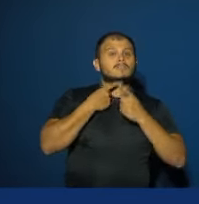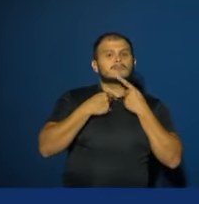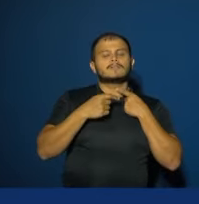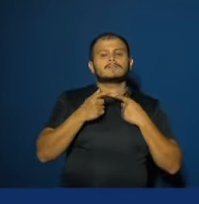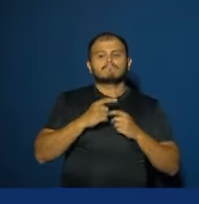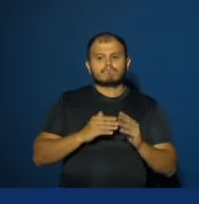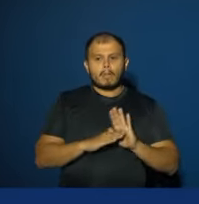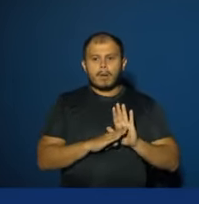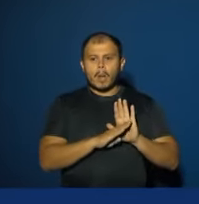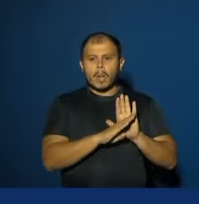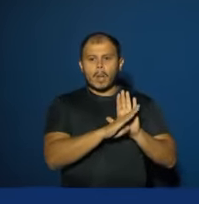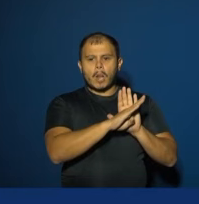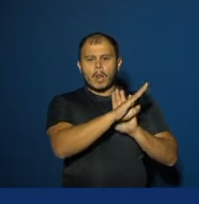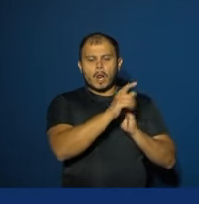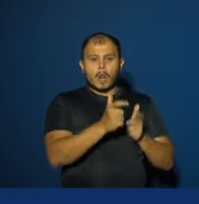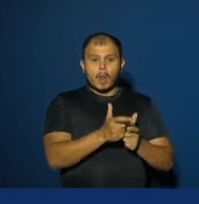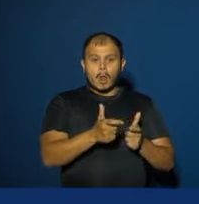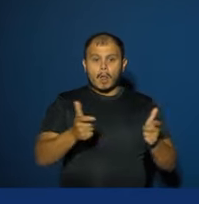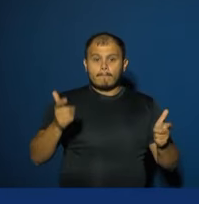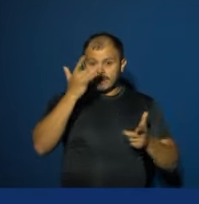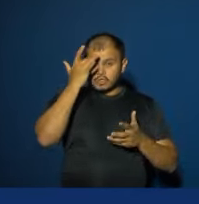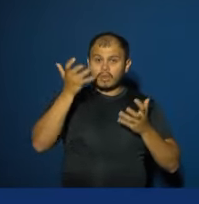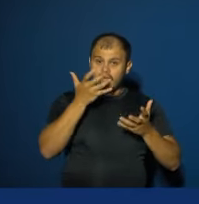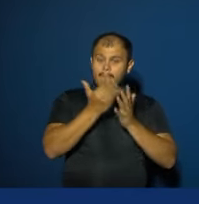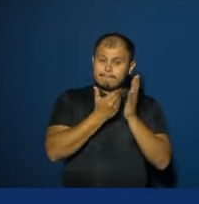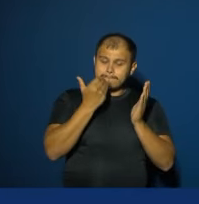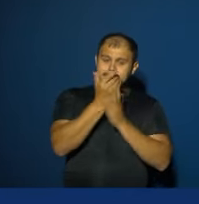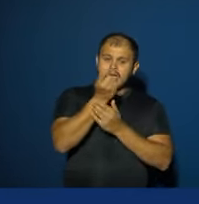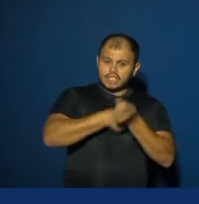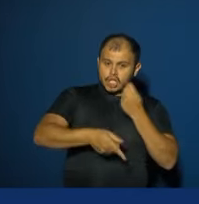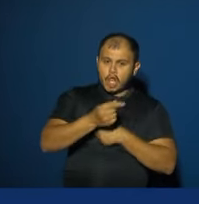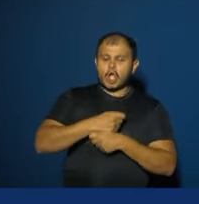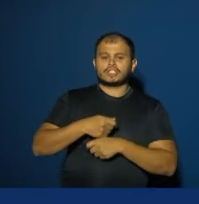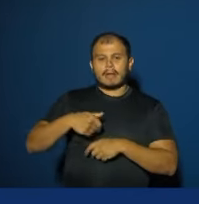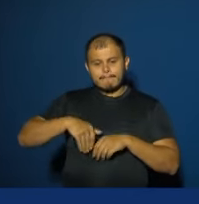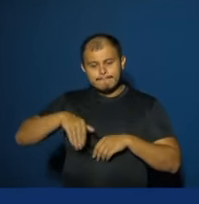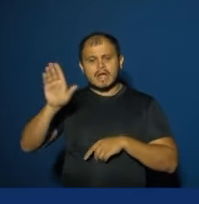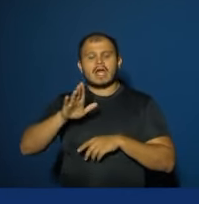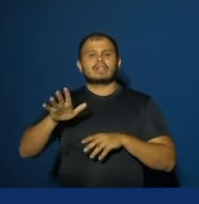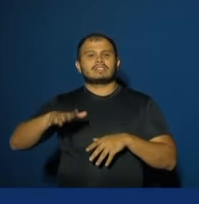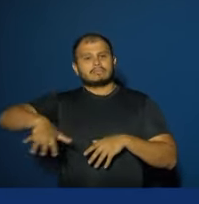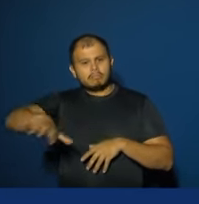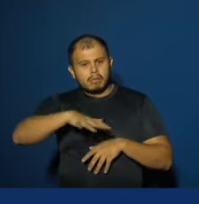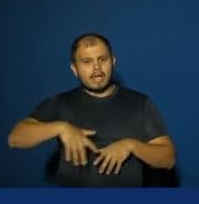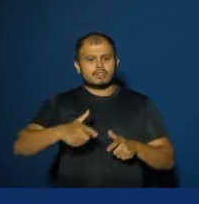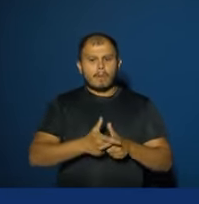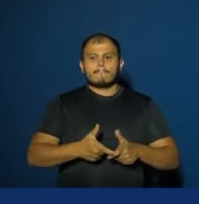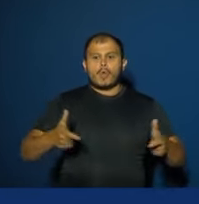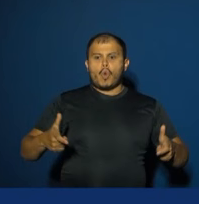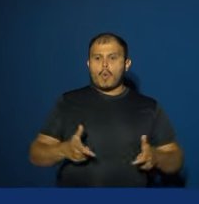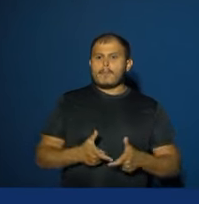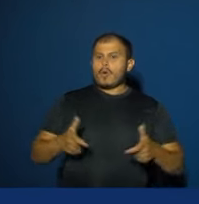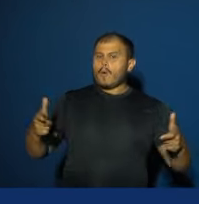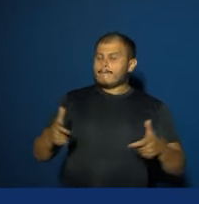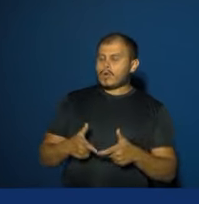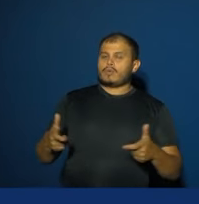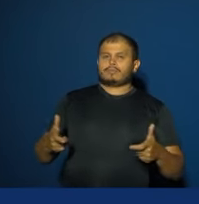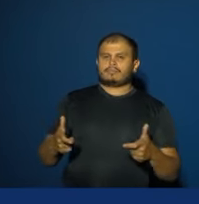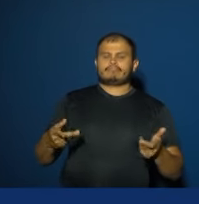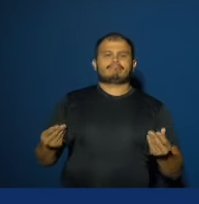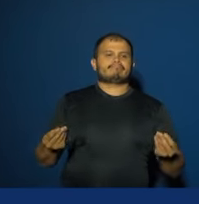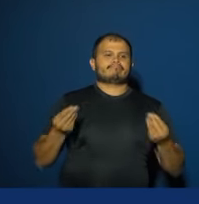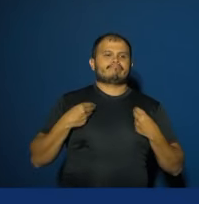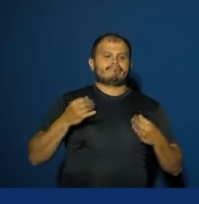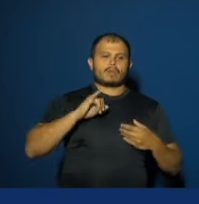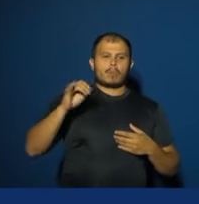crescimento muitos Lojistas querendo mais lojas mais espaço maiores lojas isso dá pra gente uma oportunidade